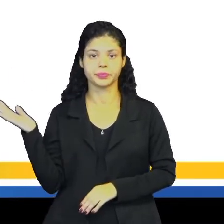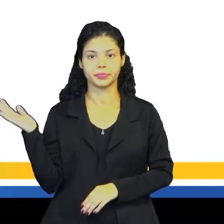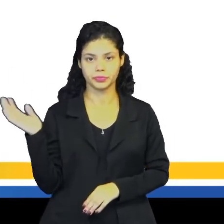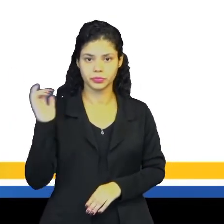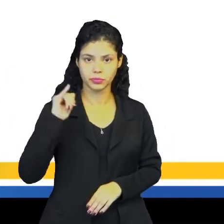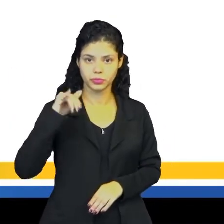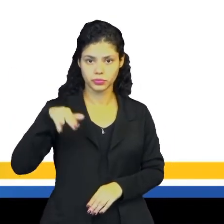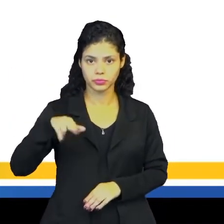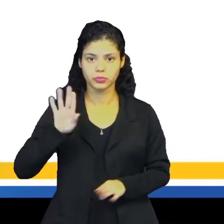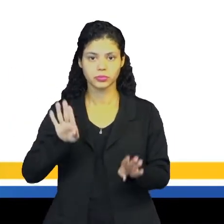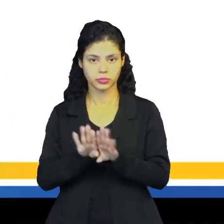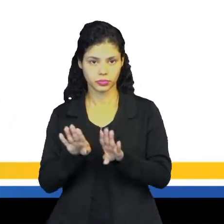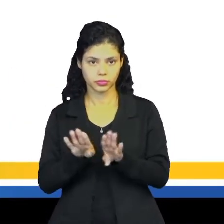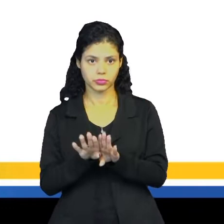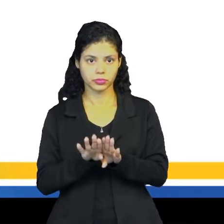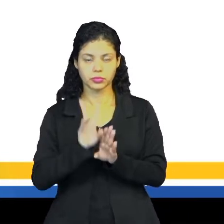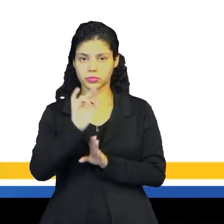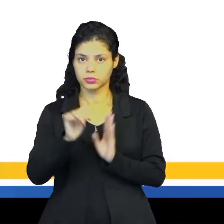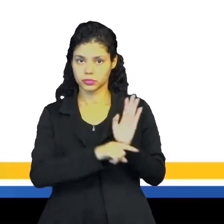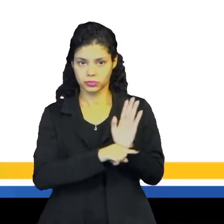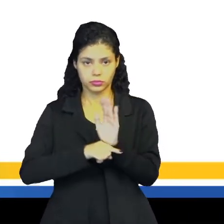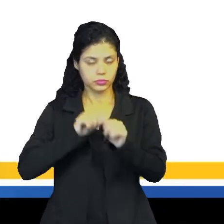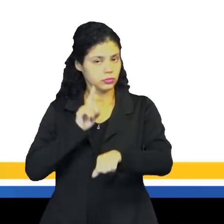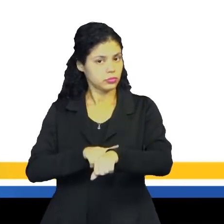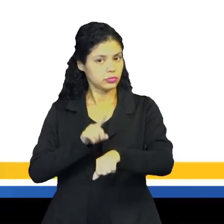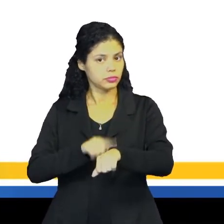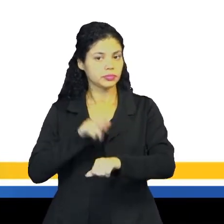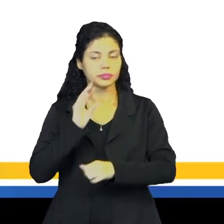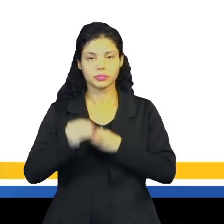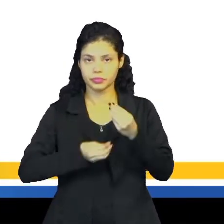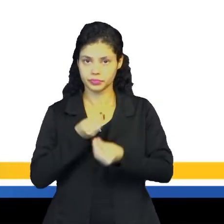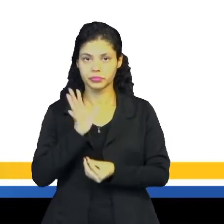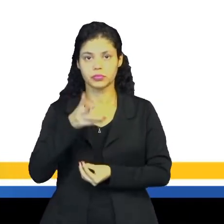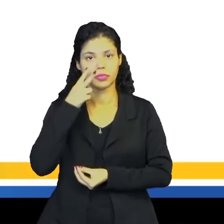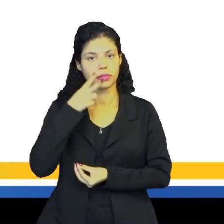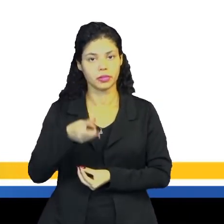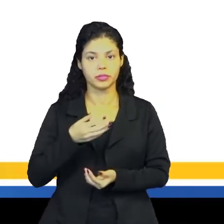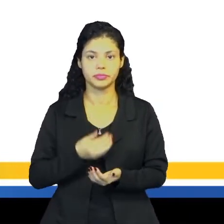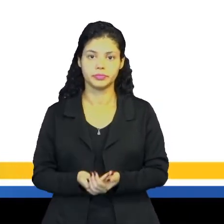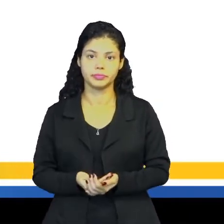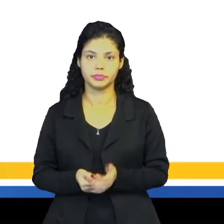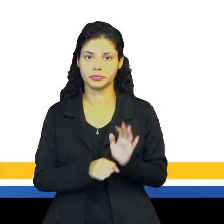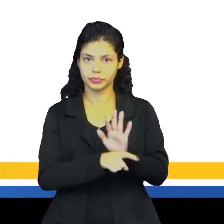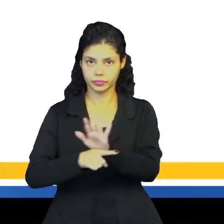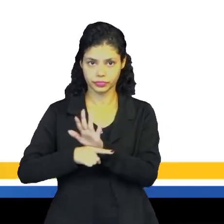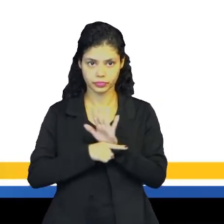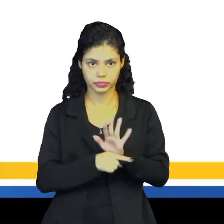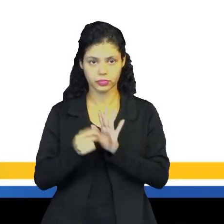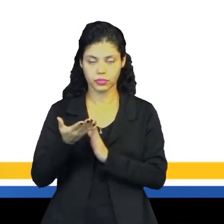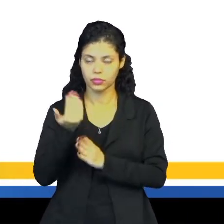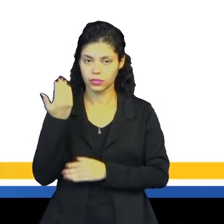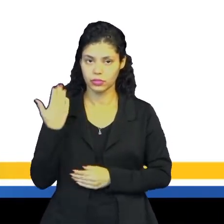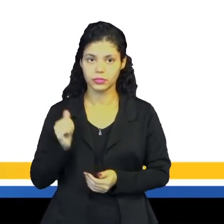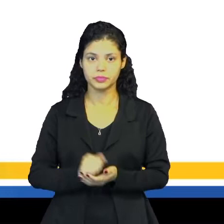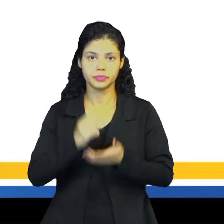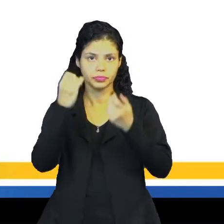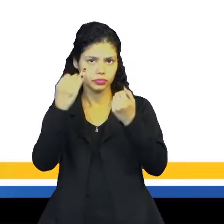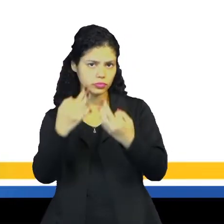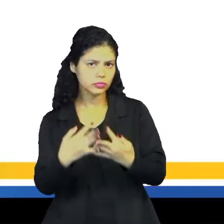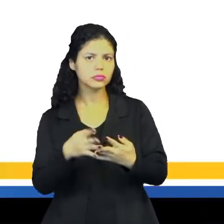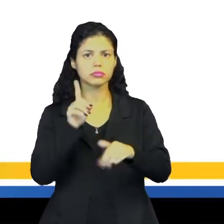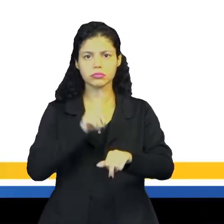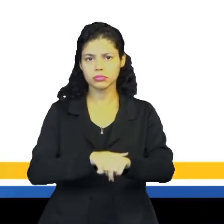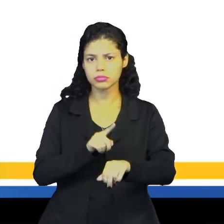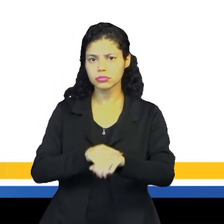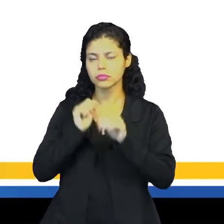Preposition in, ela também, né, vai indicar tempo, como a gente já viu na indicação anterior. No que diz respeito ao tempo,